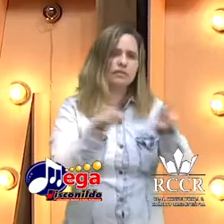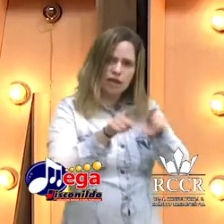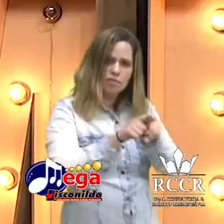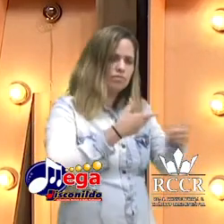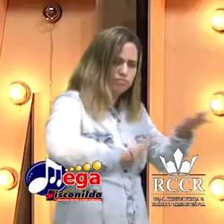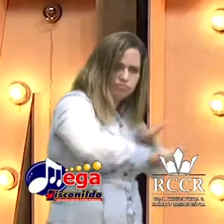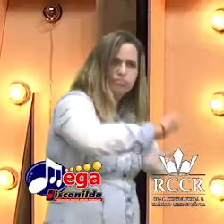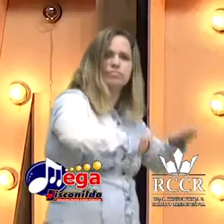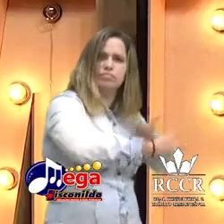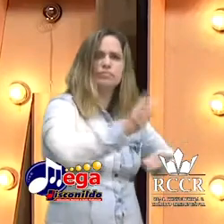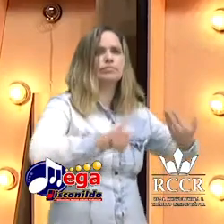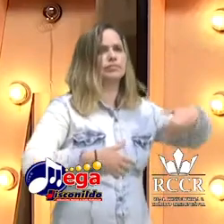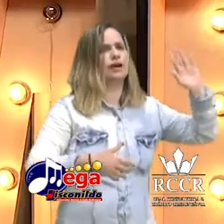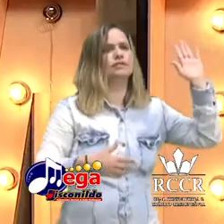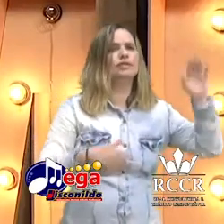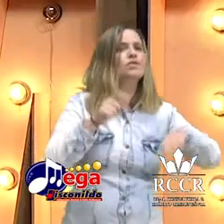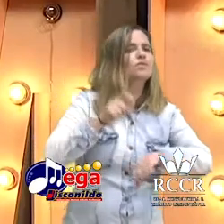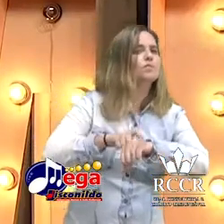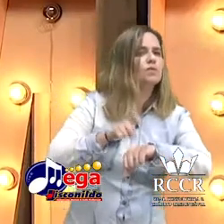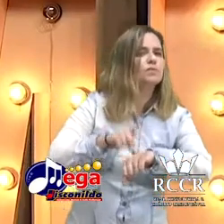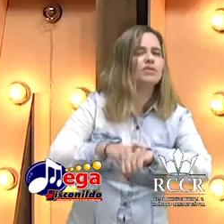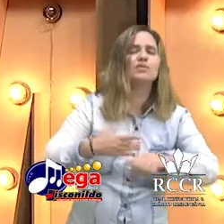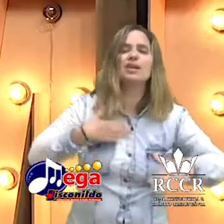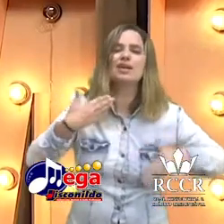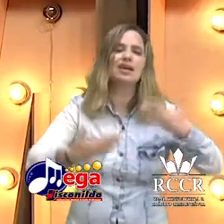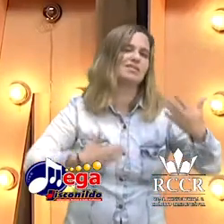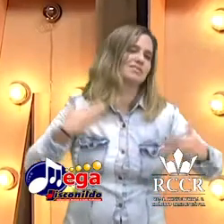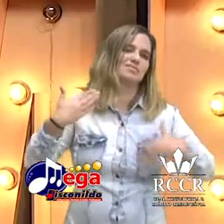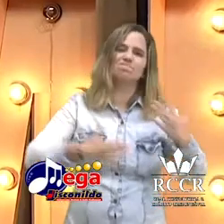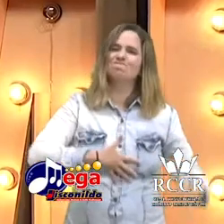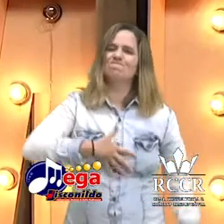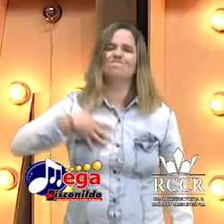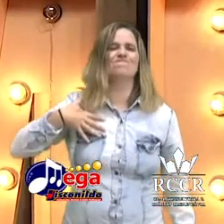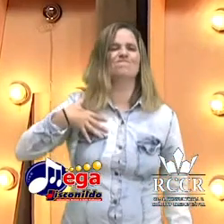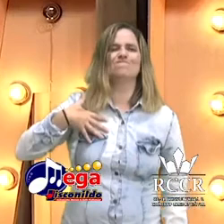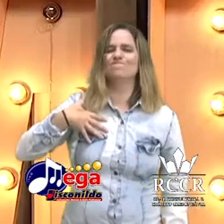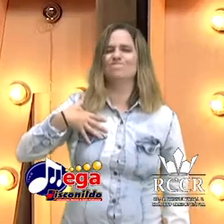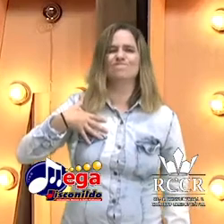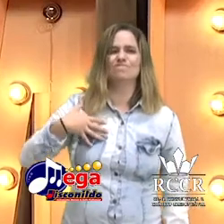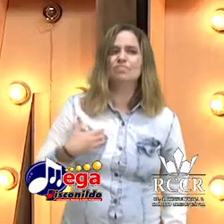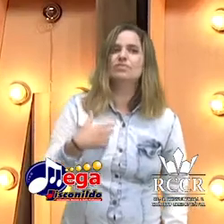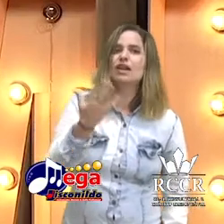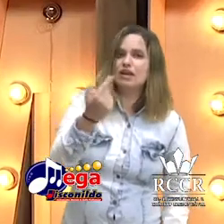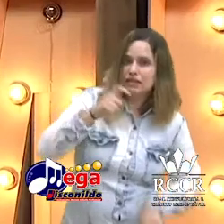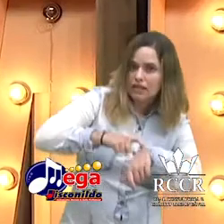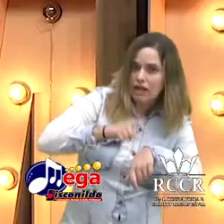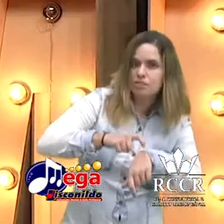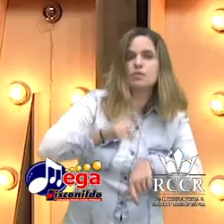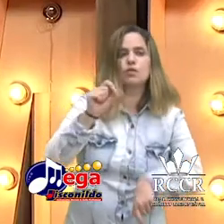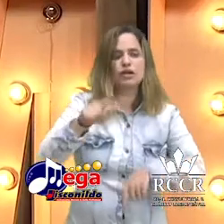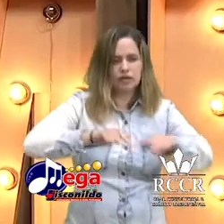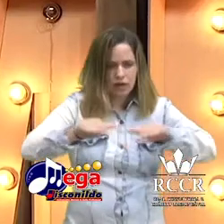alegria, momento de prazer. Custa dinheiro? Custa. Custa tempo? Custa. Custa dedicação?